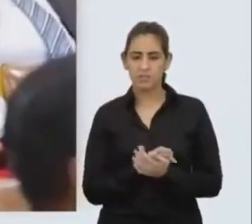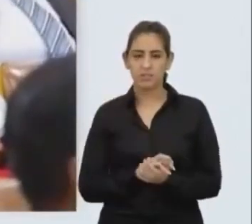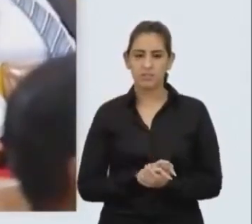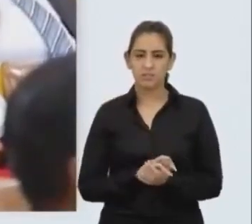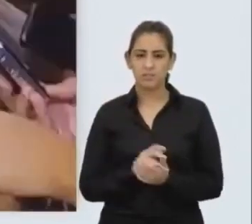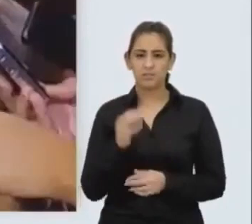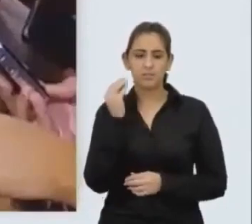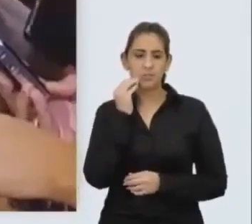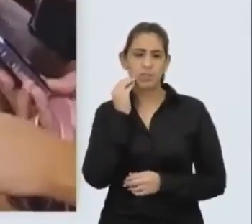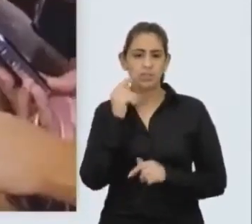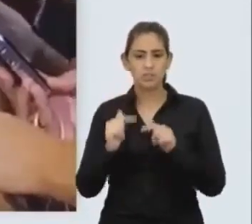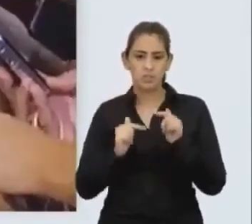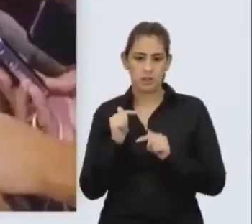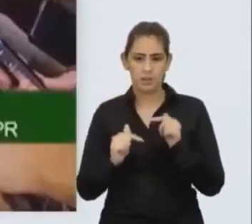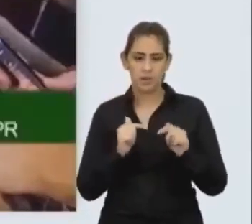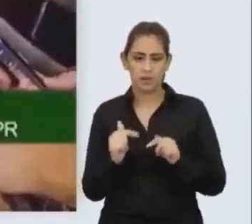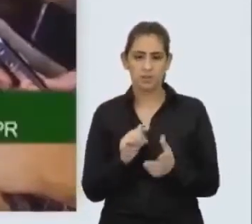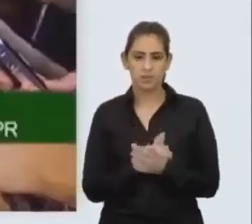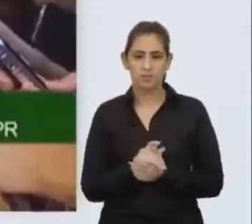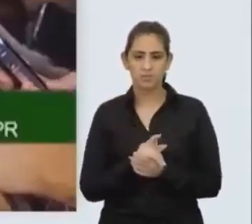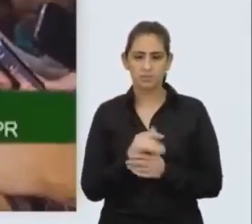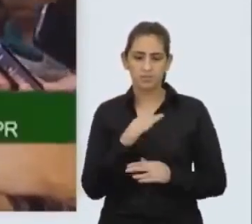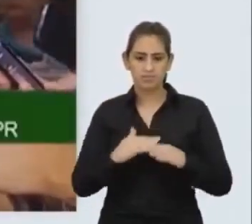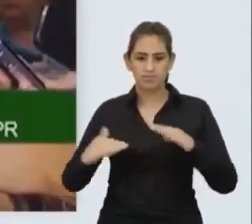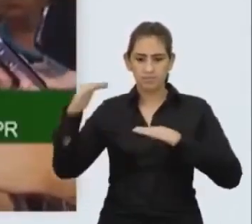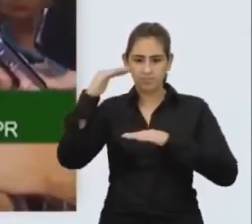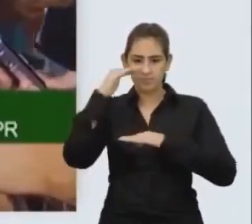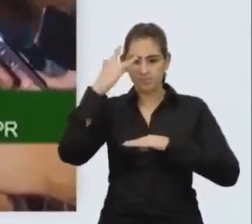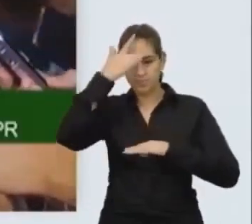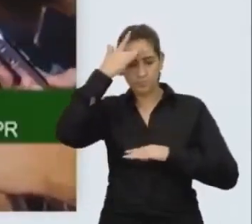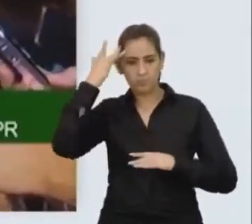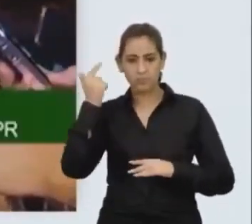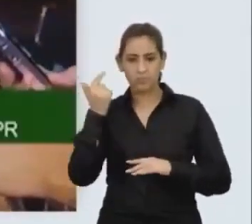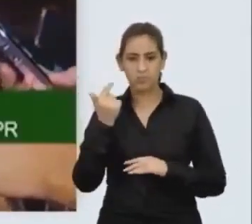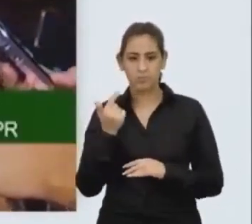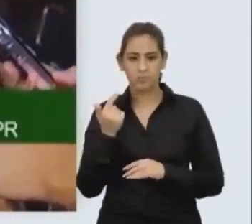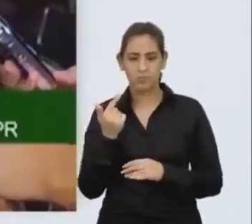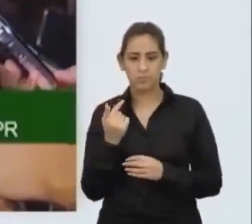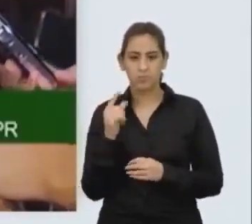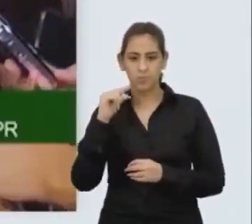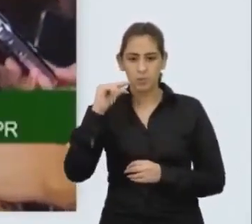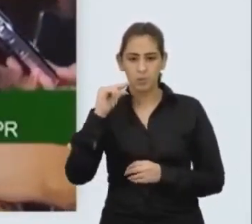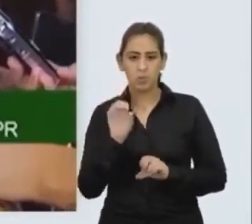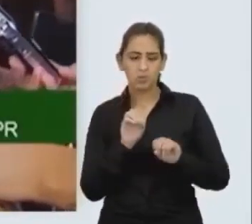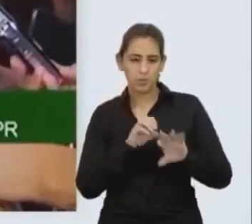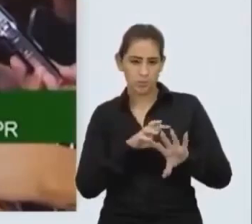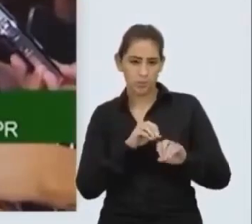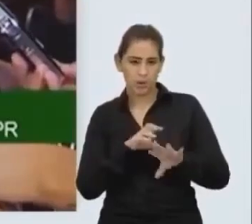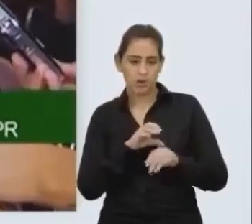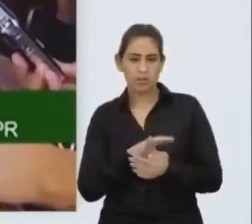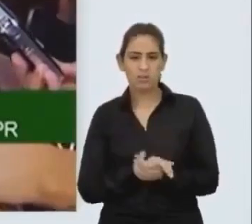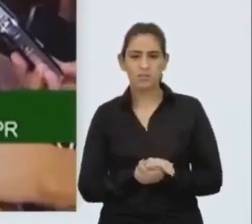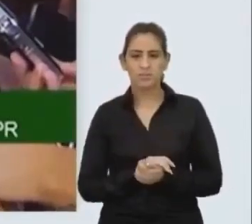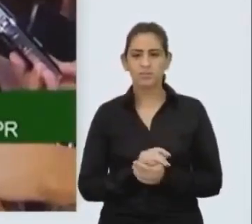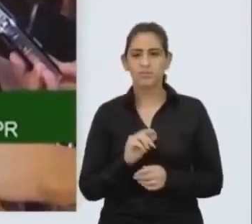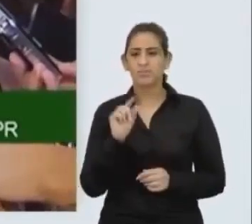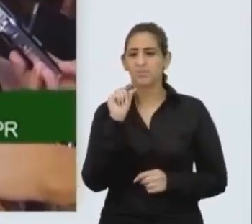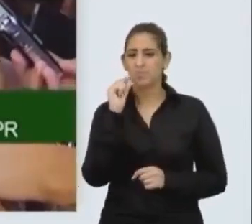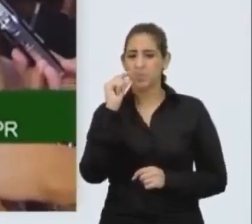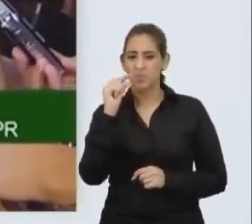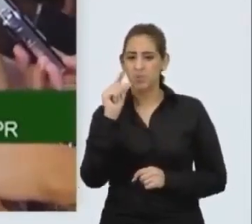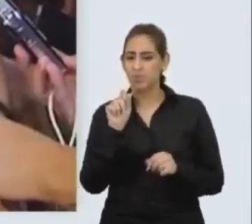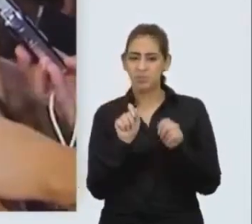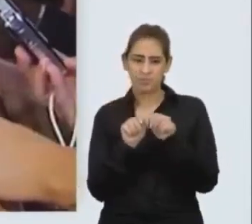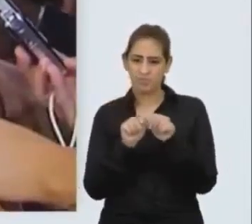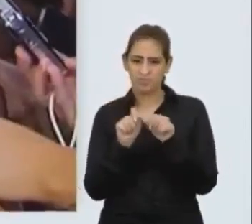de trabalho aqueles que estão subindo mais são pessoas é pouco educadas pessoas que não fizeram